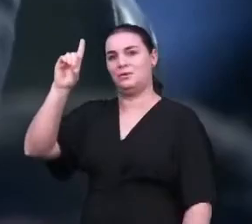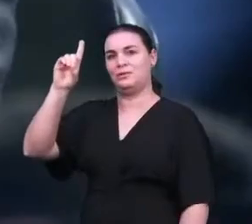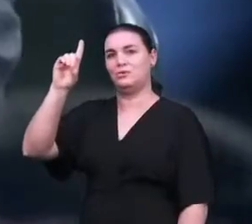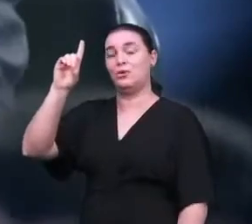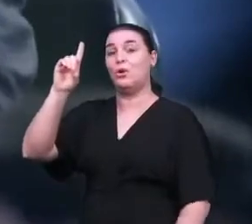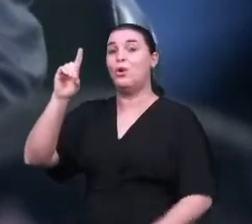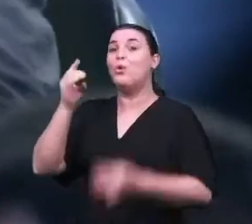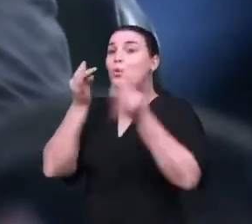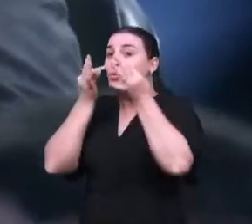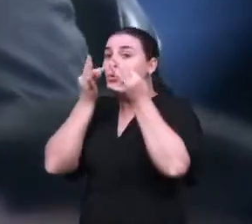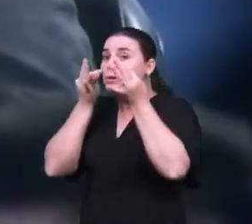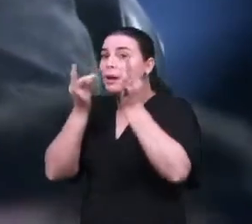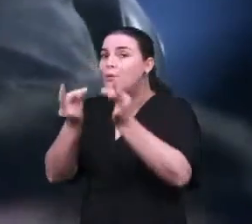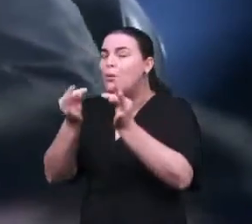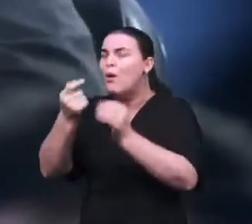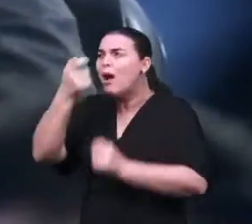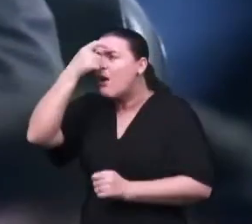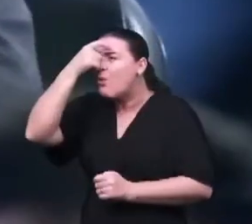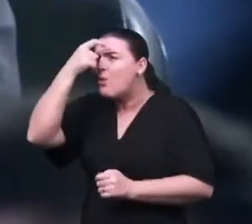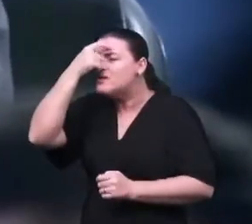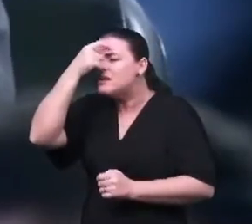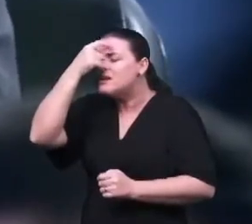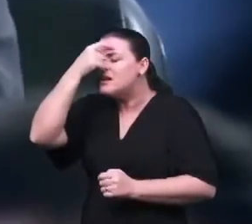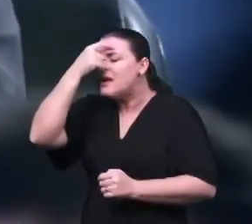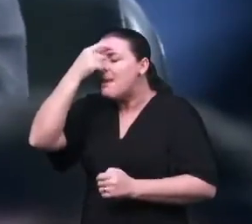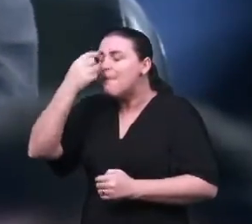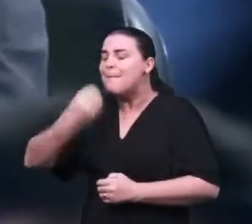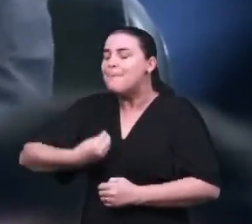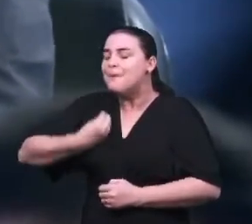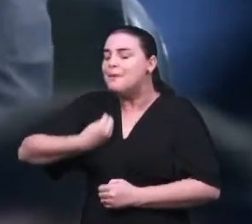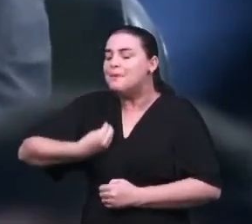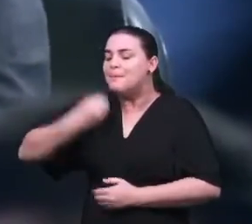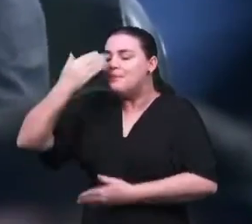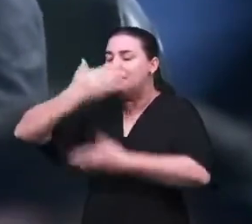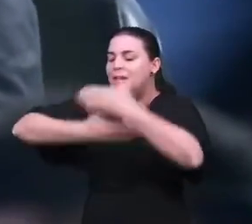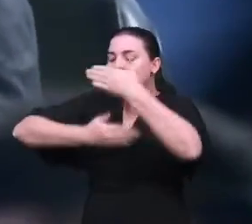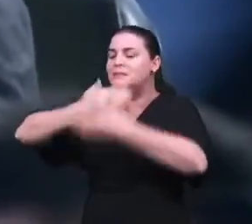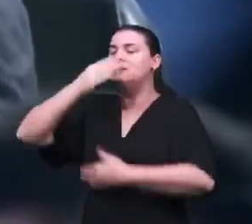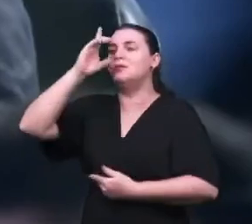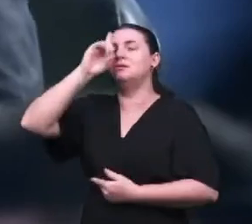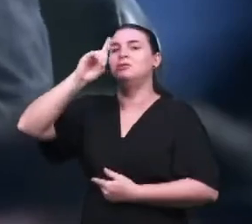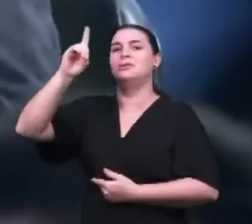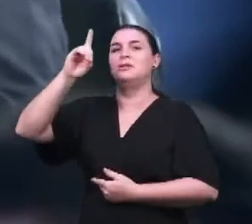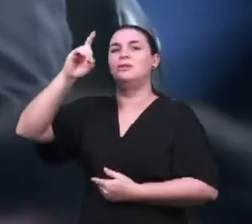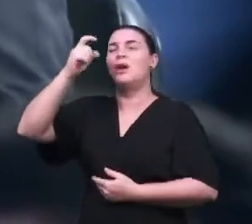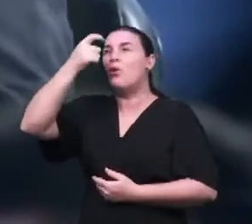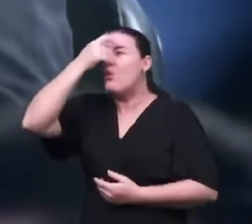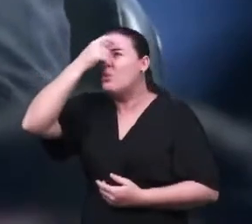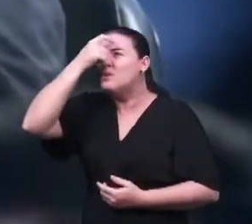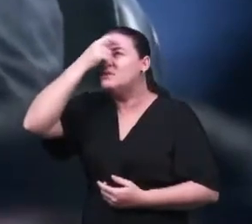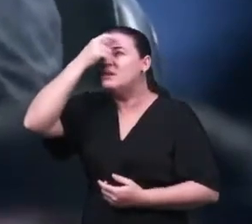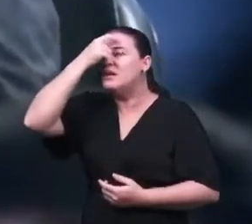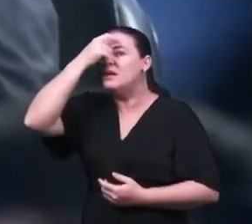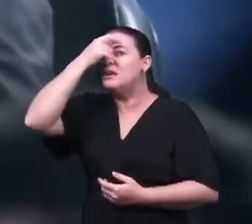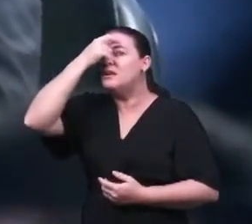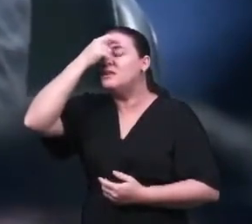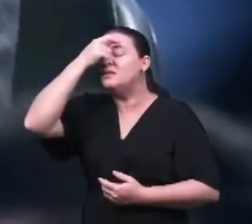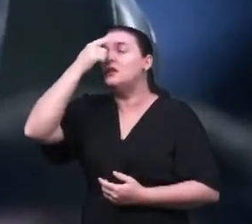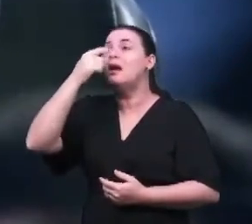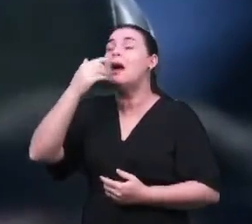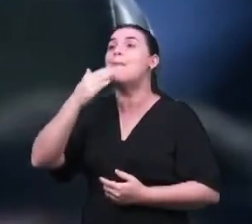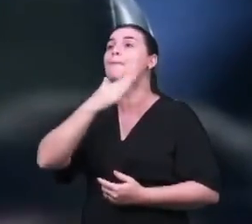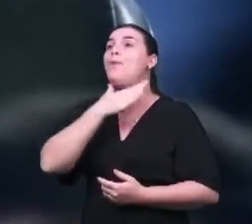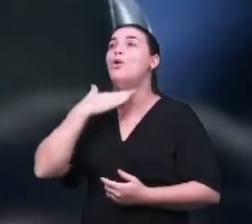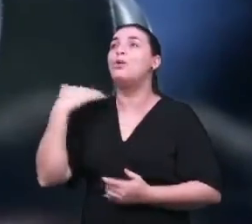a consciência da presença de Deus, é a consciência do sacrifício